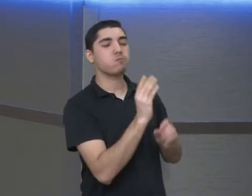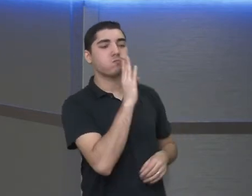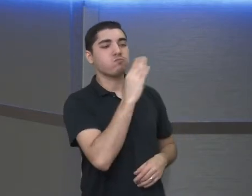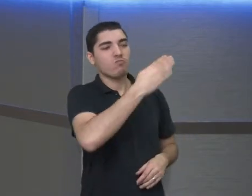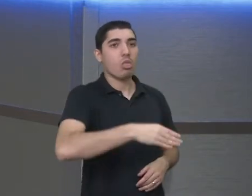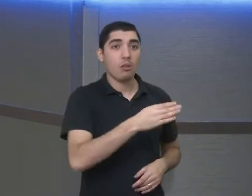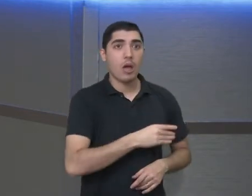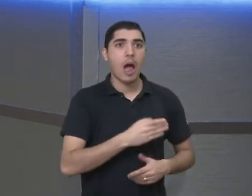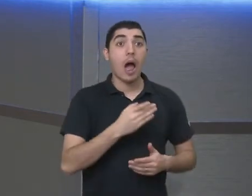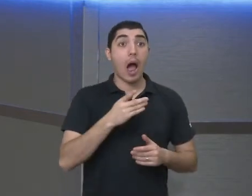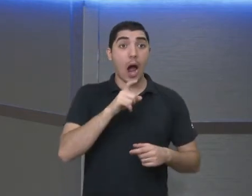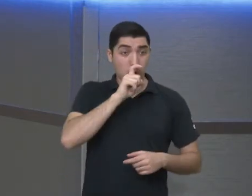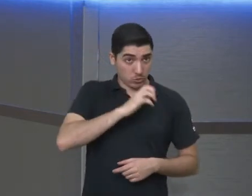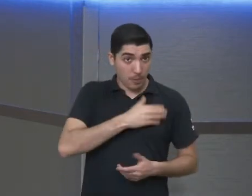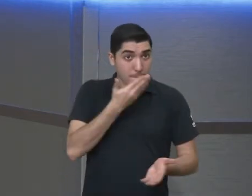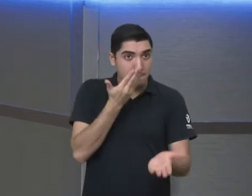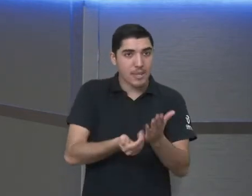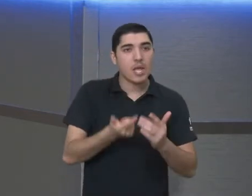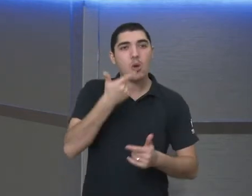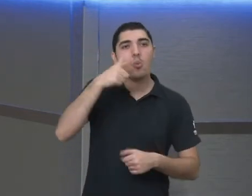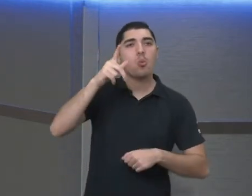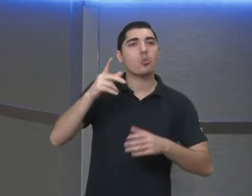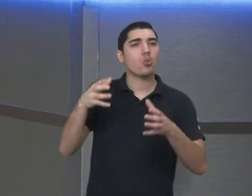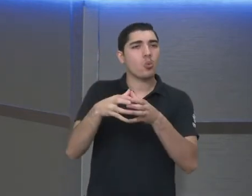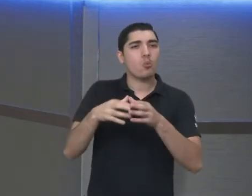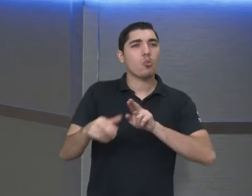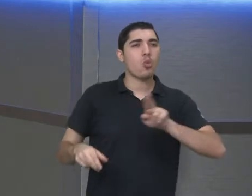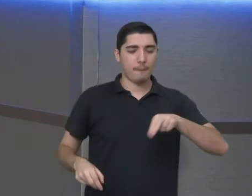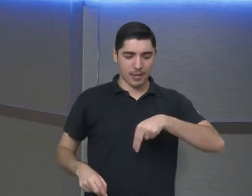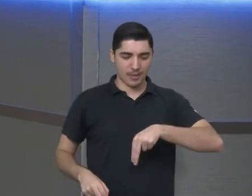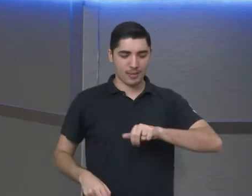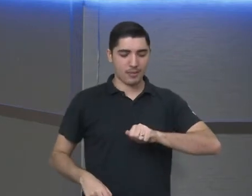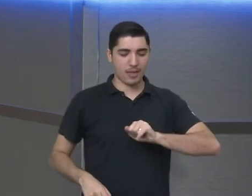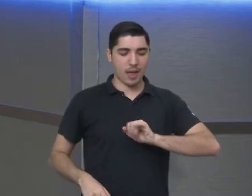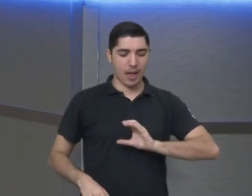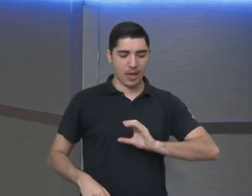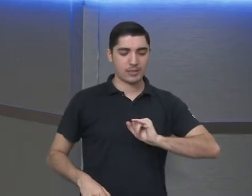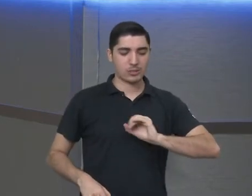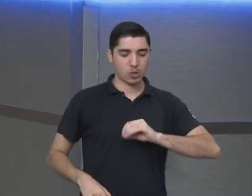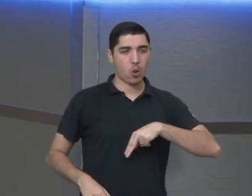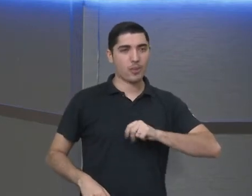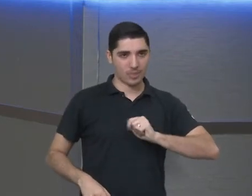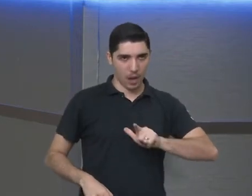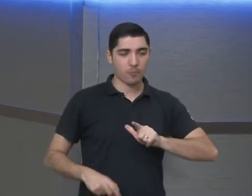muito bom, só que eu vou para um rápido break e volto logo com o próximo bloco.